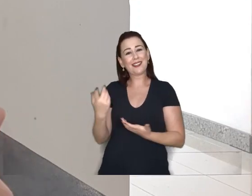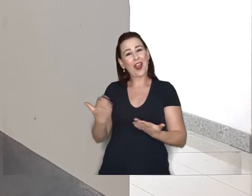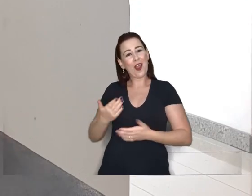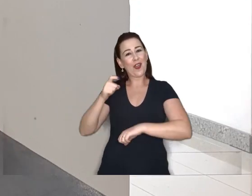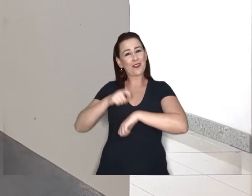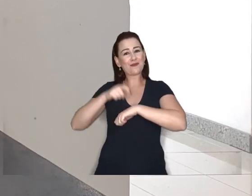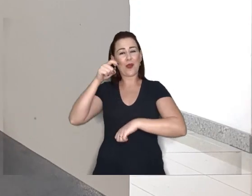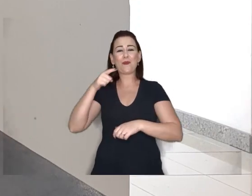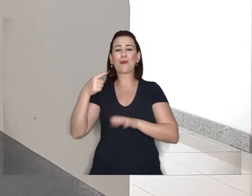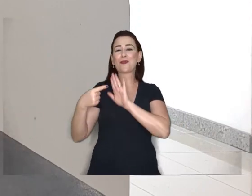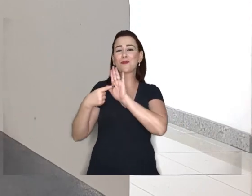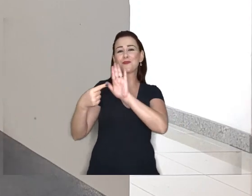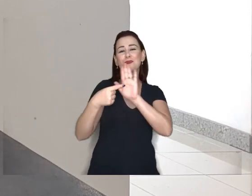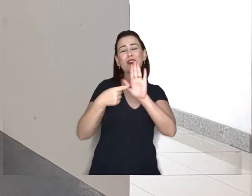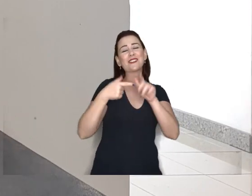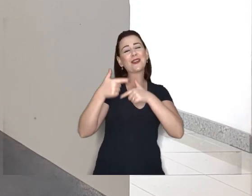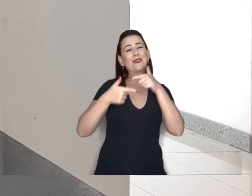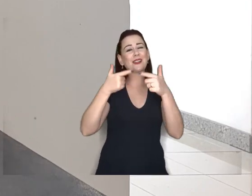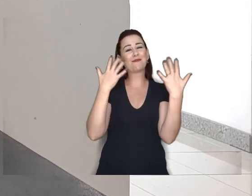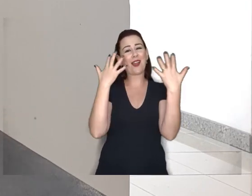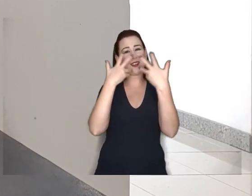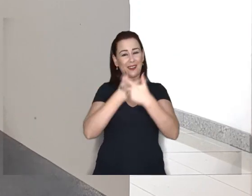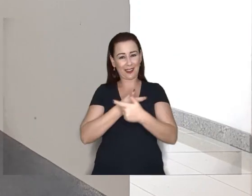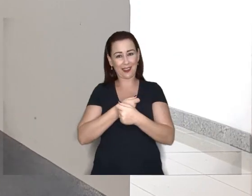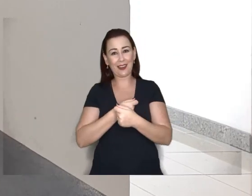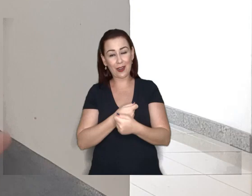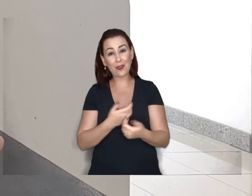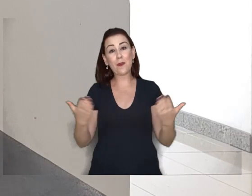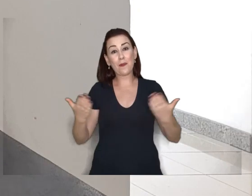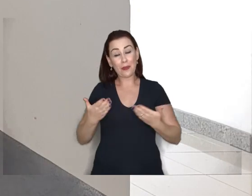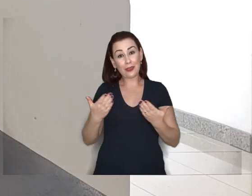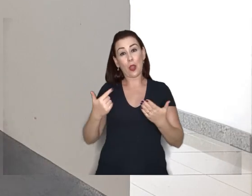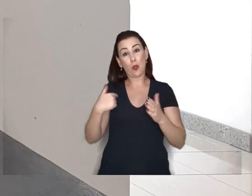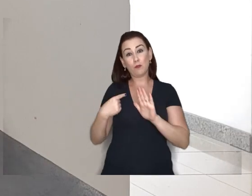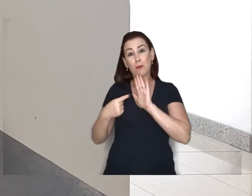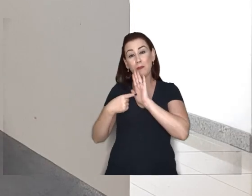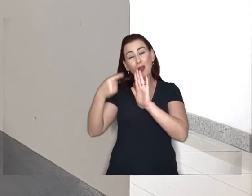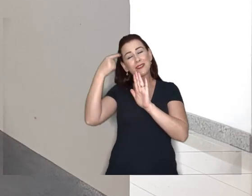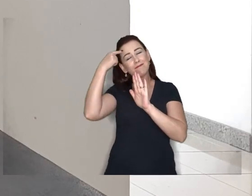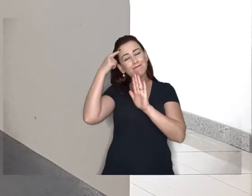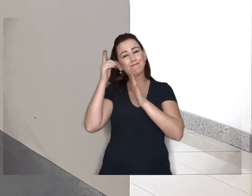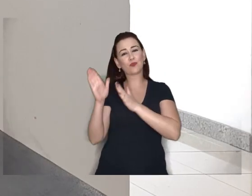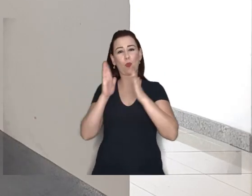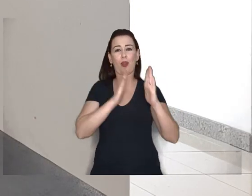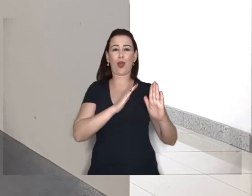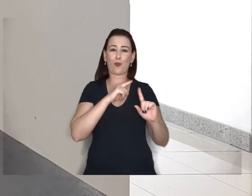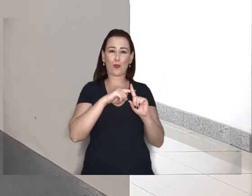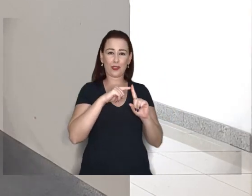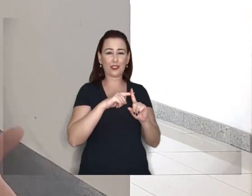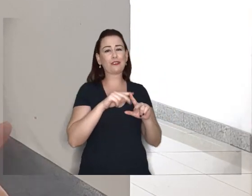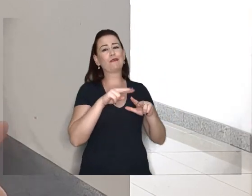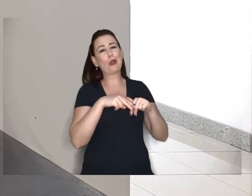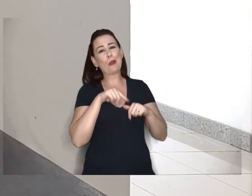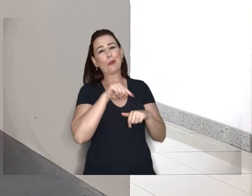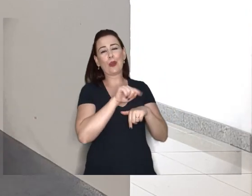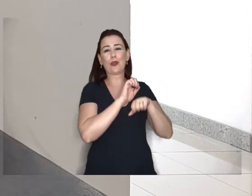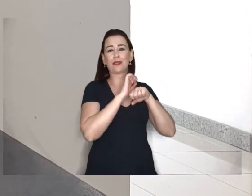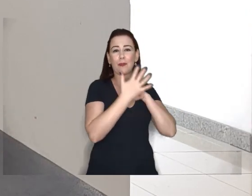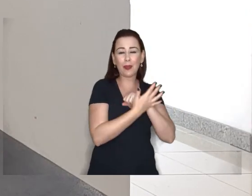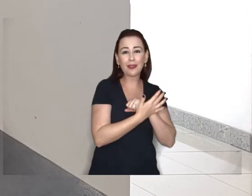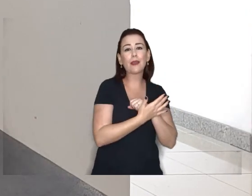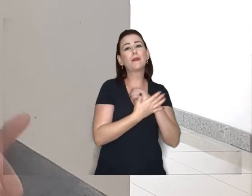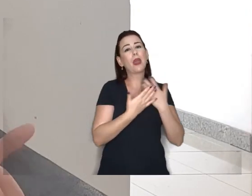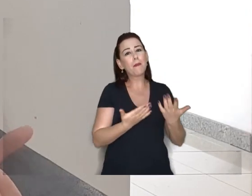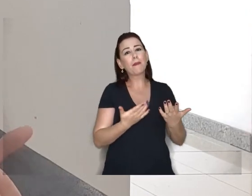trabalhos lindos que realizaram pra gente. E aí a gente tem que sempre pensar pelo lado positivo, né? Então, por conta da pandemia, também